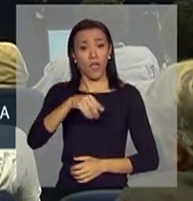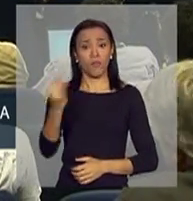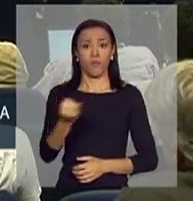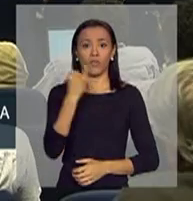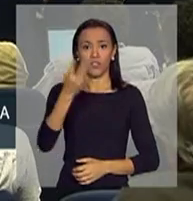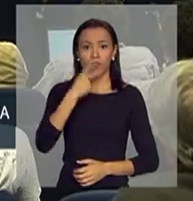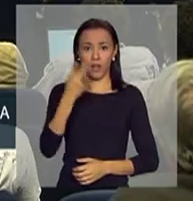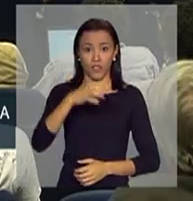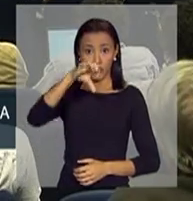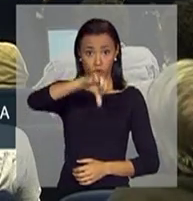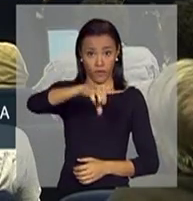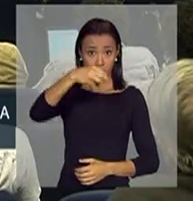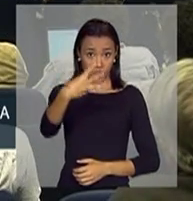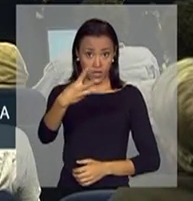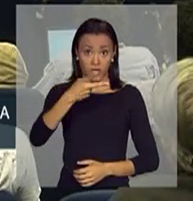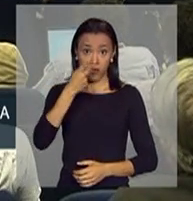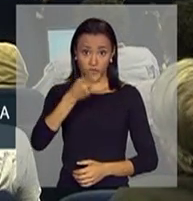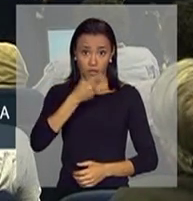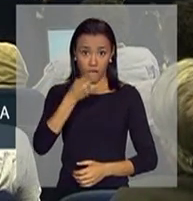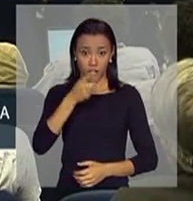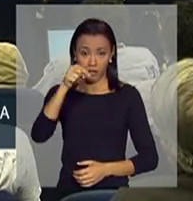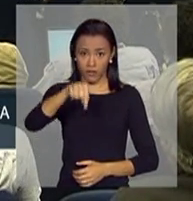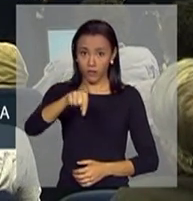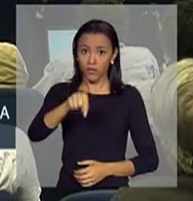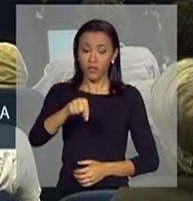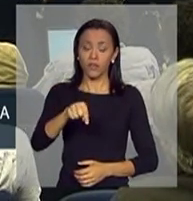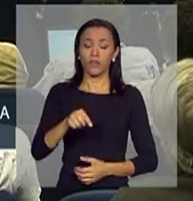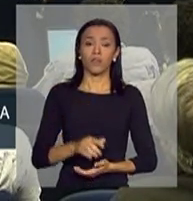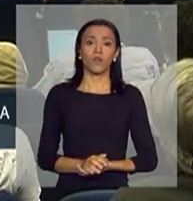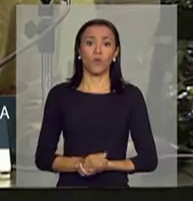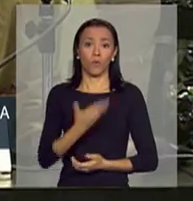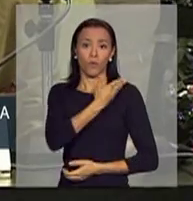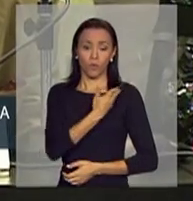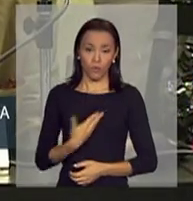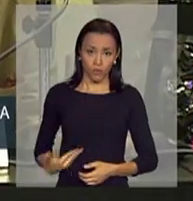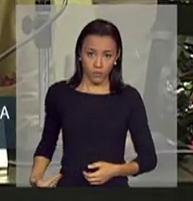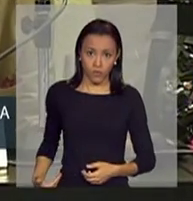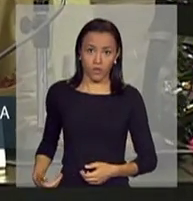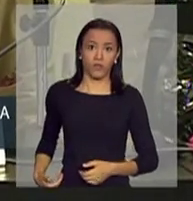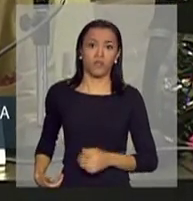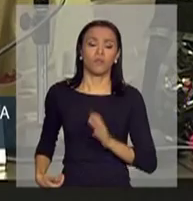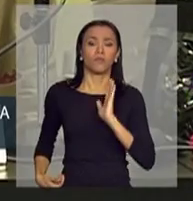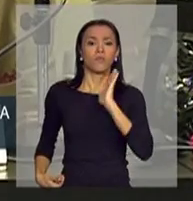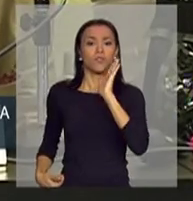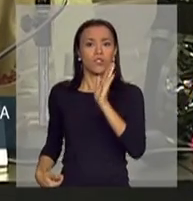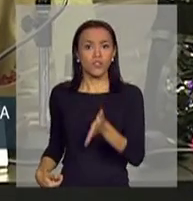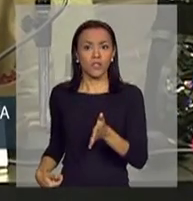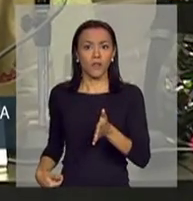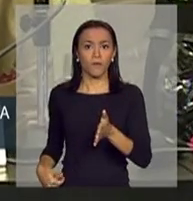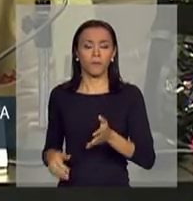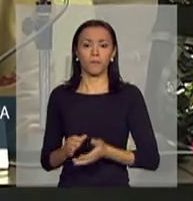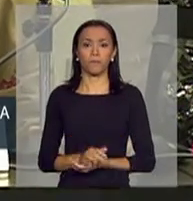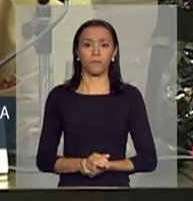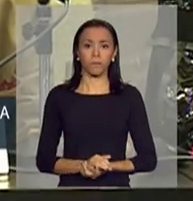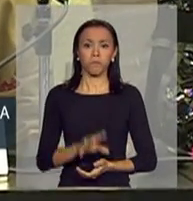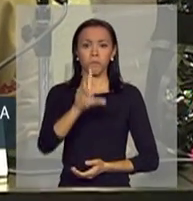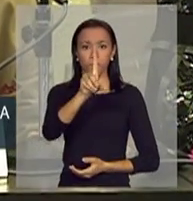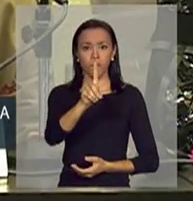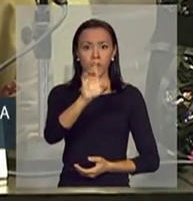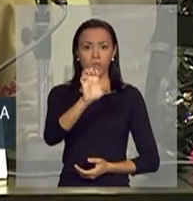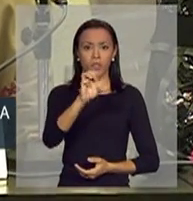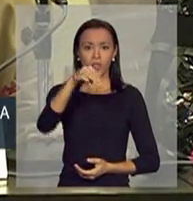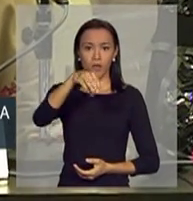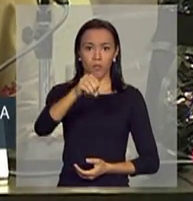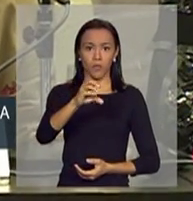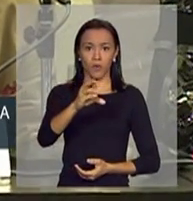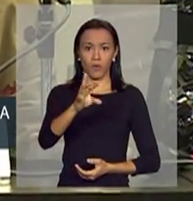de 93, não é, Luiz? 93, o governo civil, a Reconstrução Democrática... A